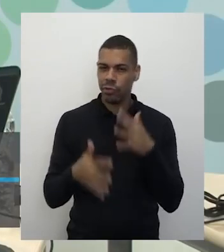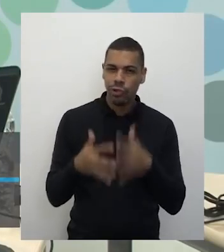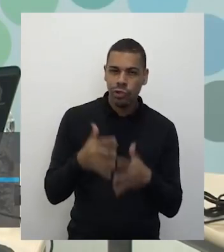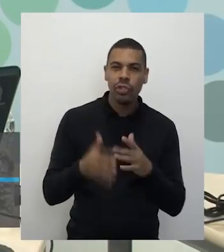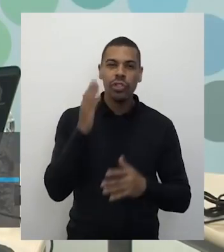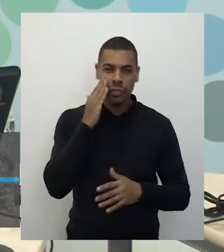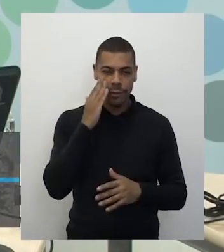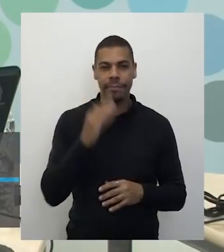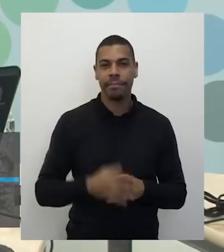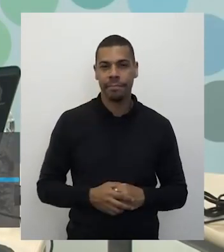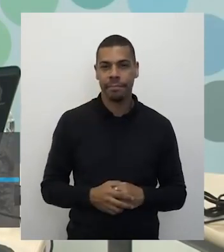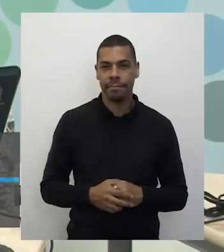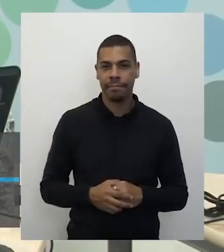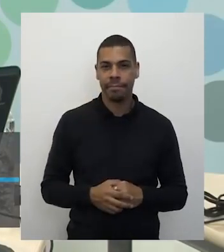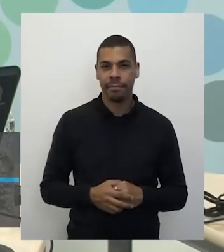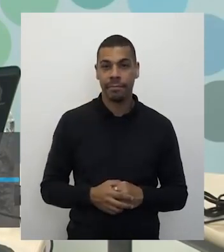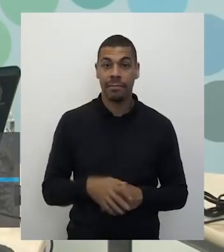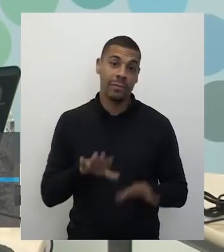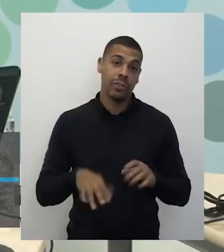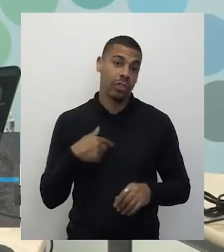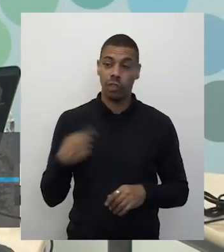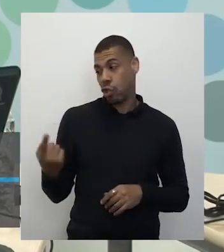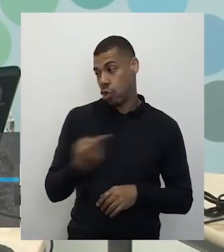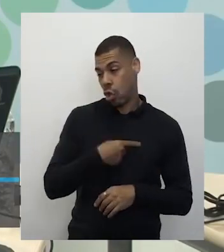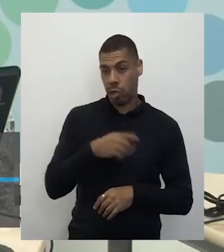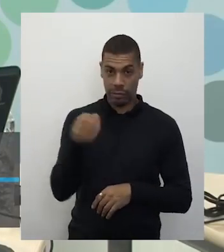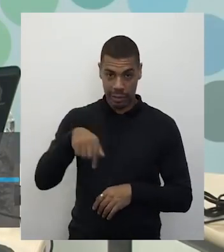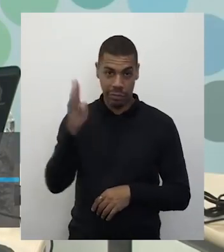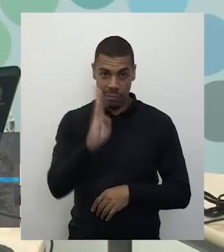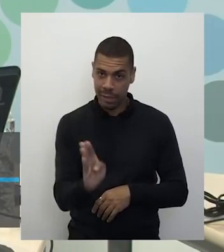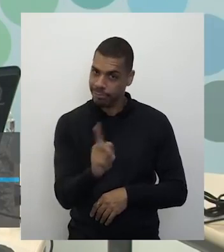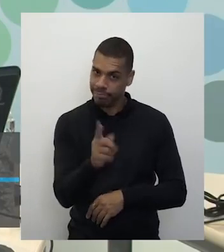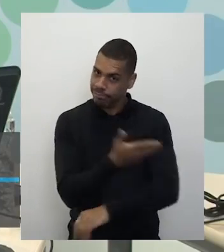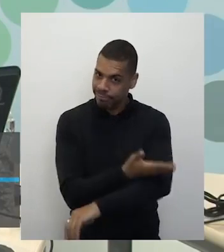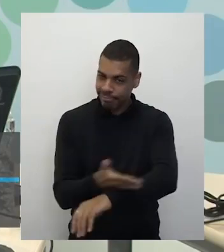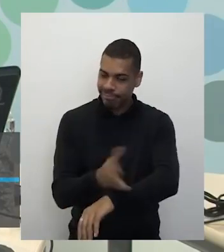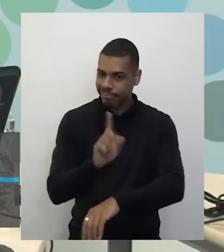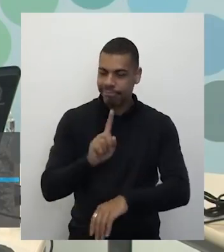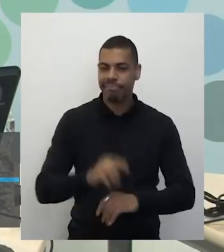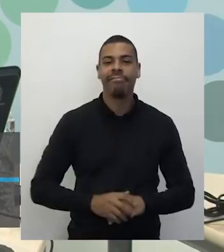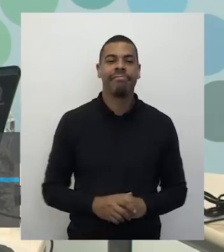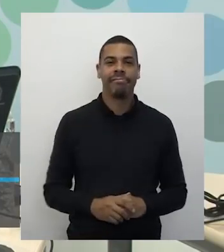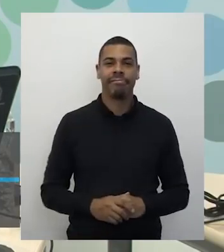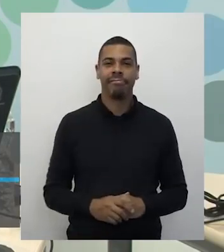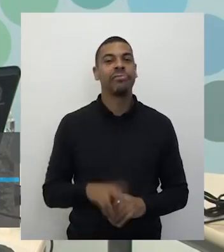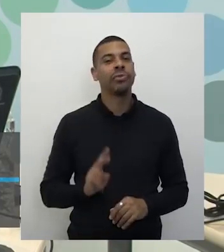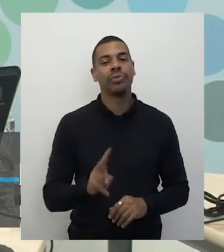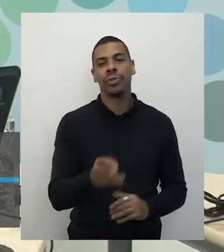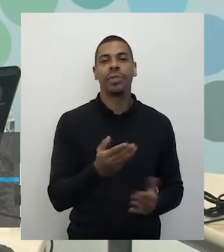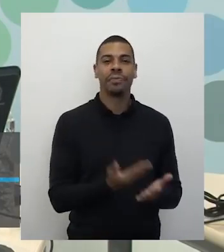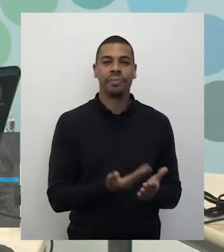esse errozinho que a gente não comete. Não é um erro tão comum pra gente, ok? Continuando